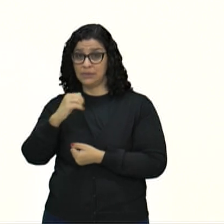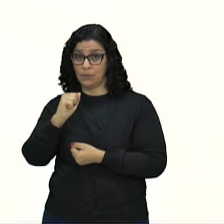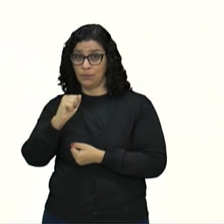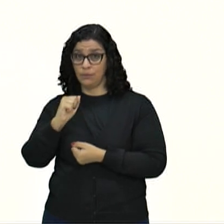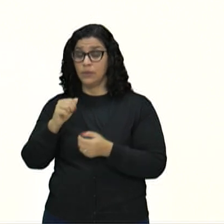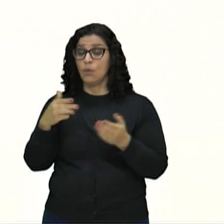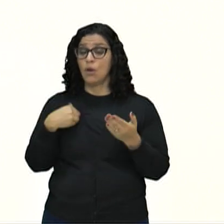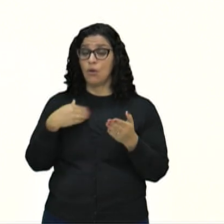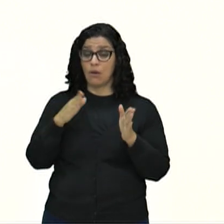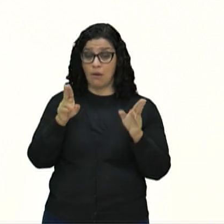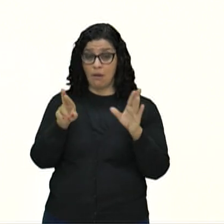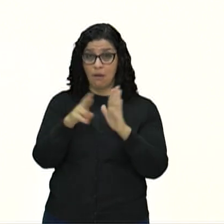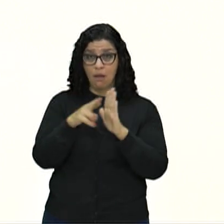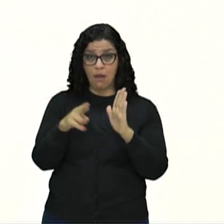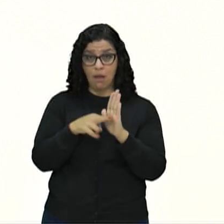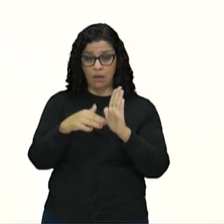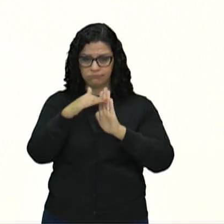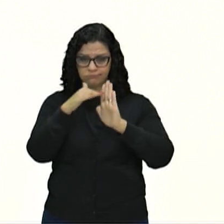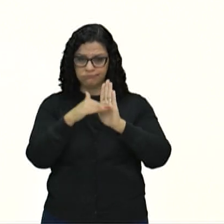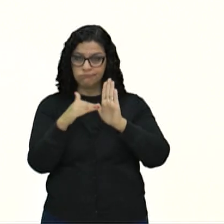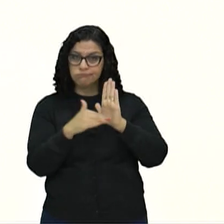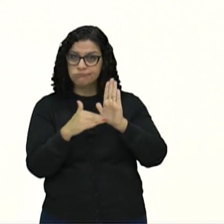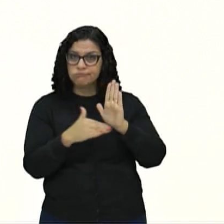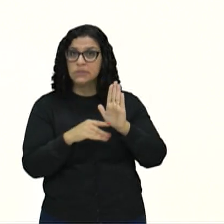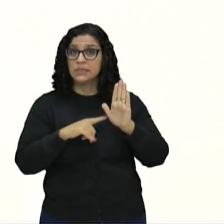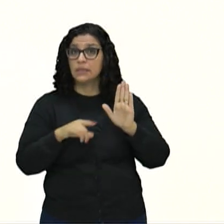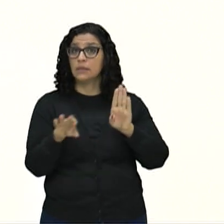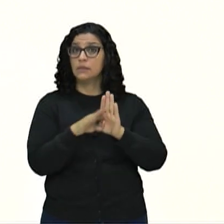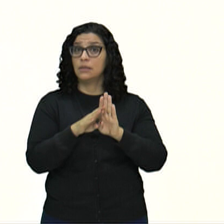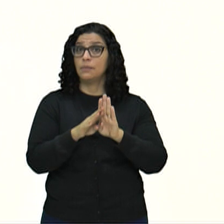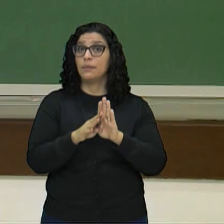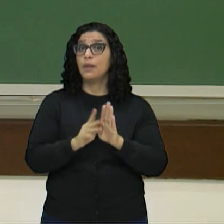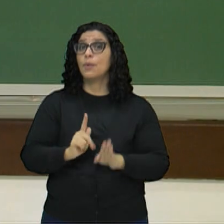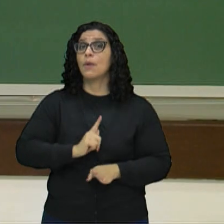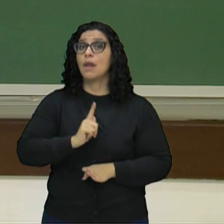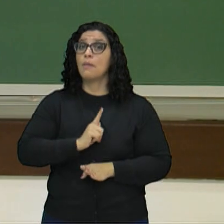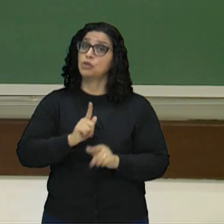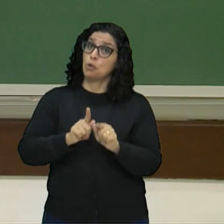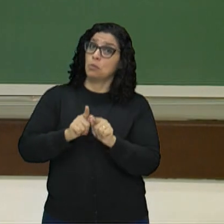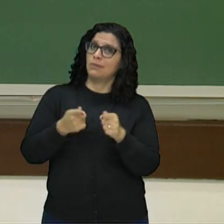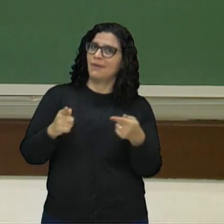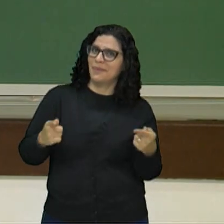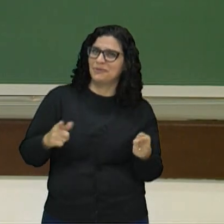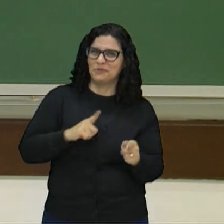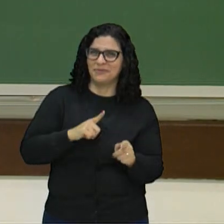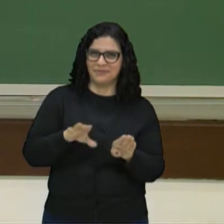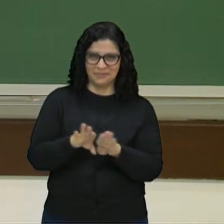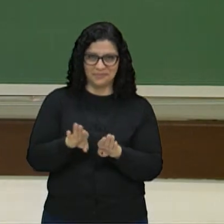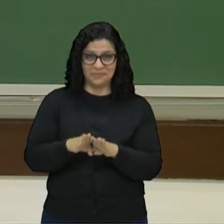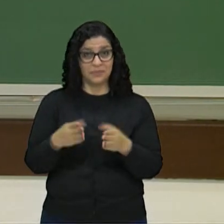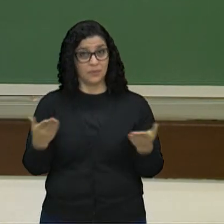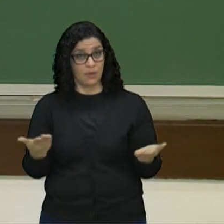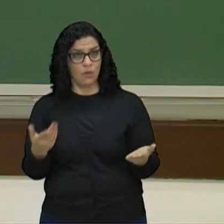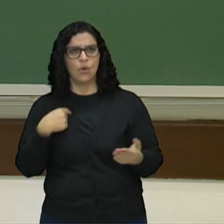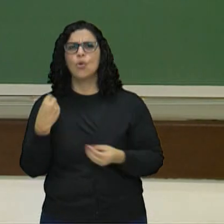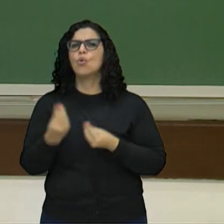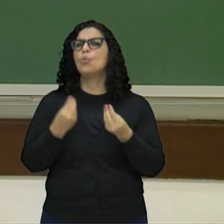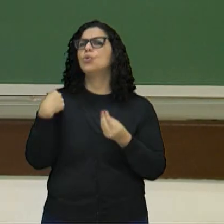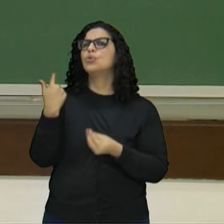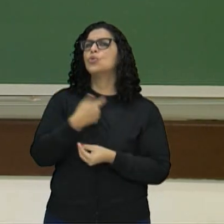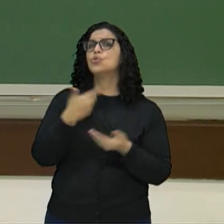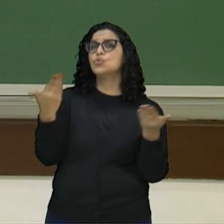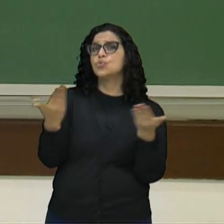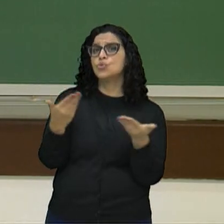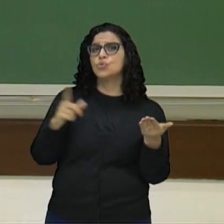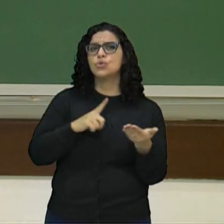padrão exige-se a adequação da regra gramatical. Ok? Então, como nós